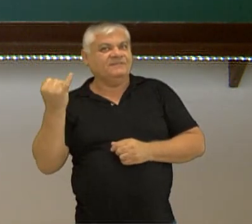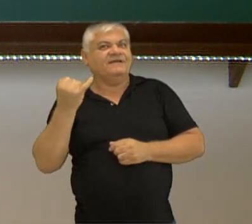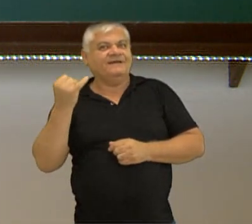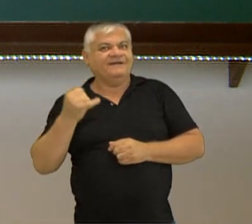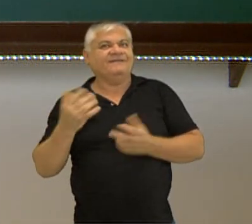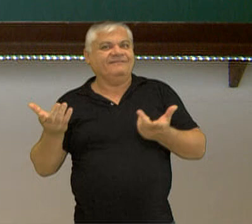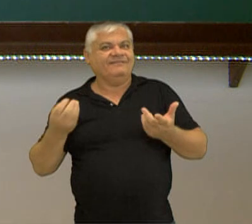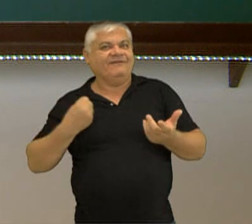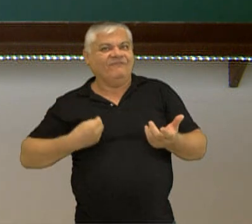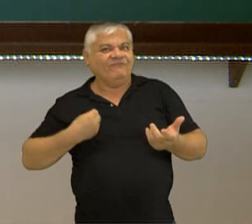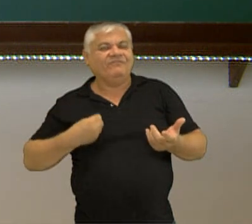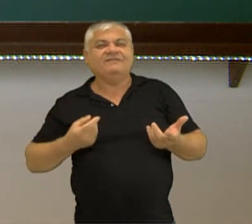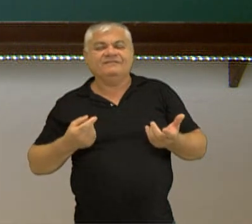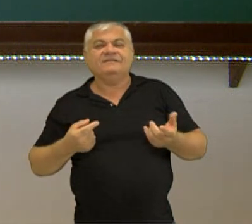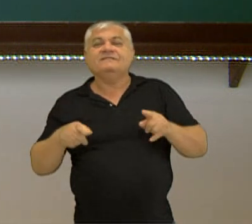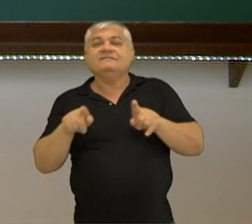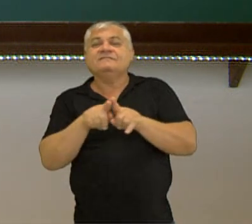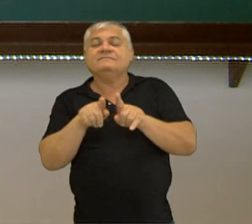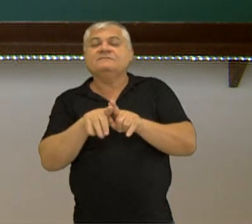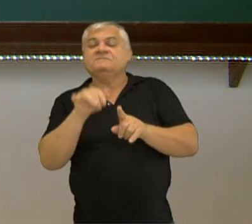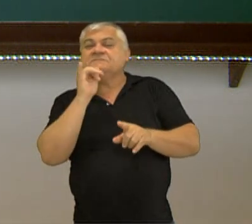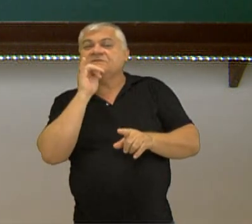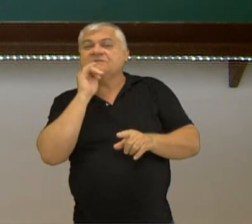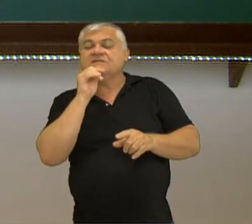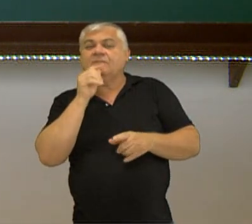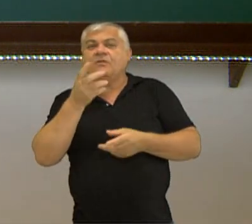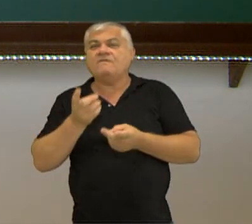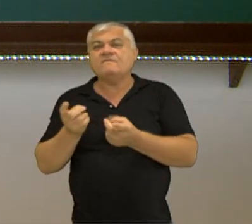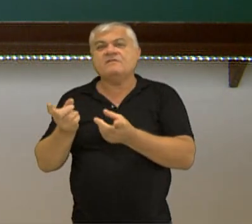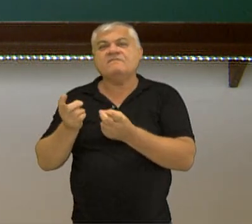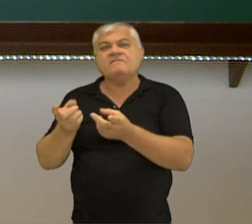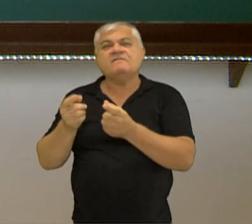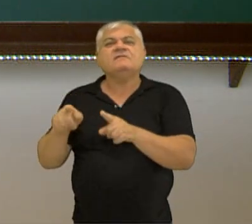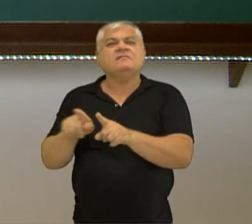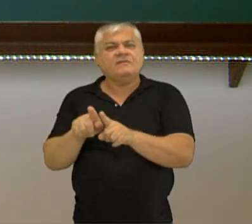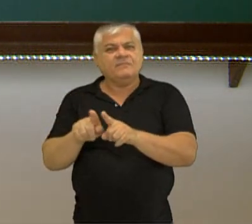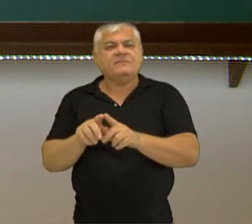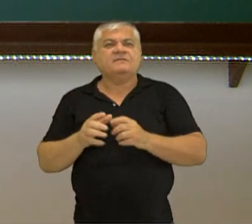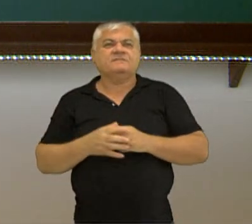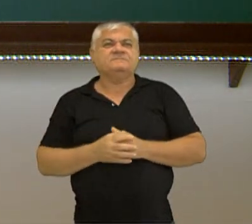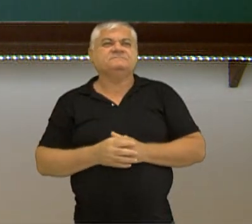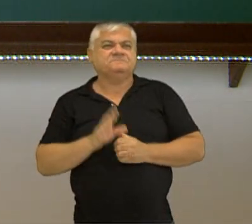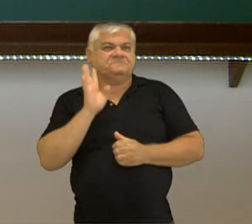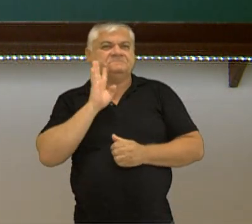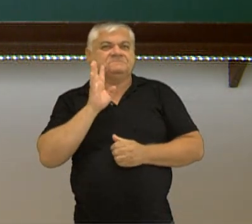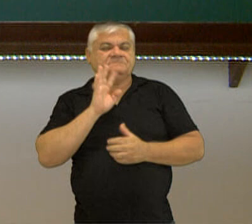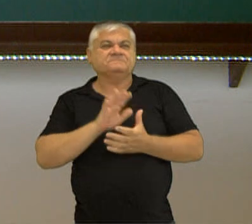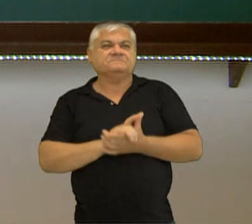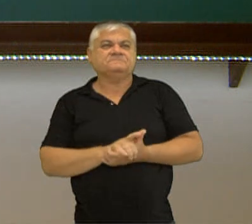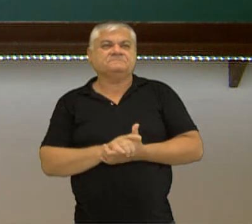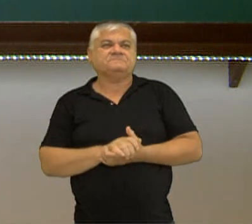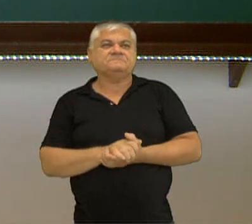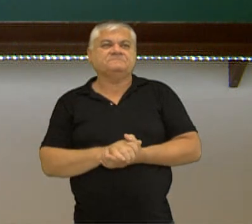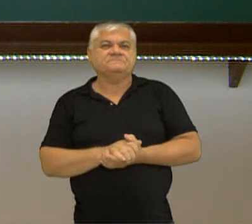nosso cotidiano, mas eles também têm a importância comercial a partir disso, né? Bacana.